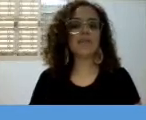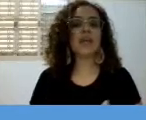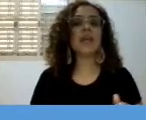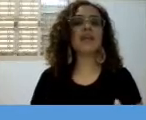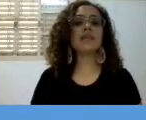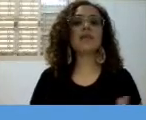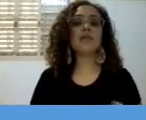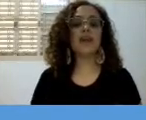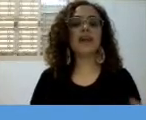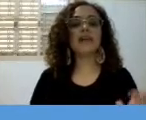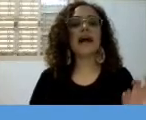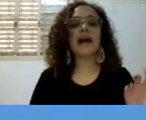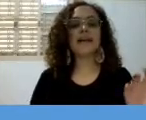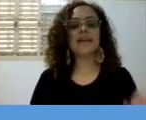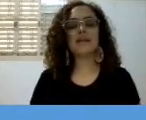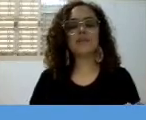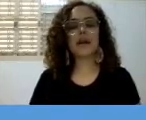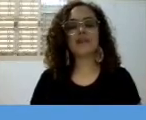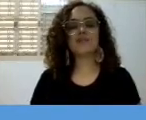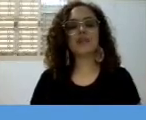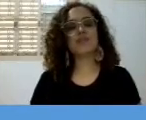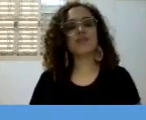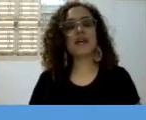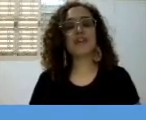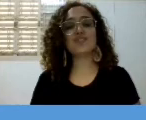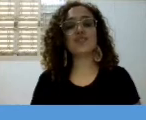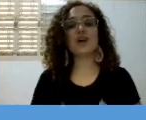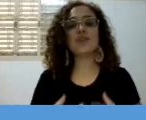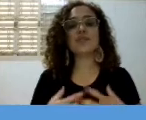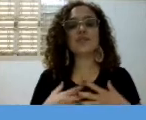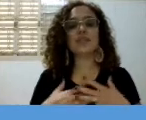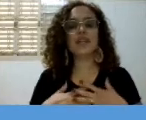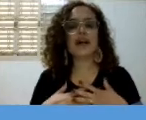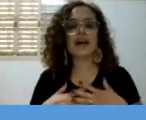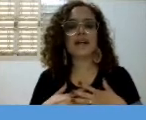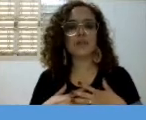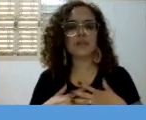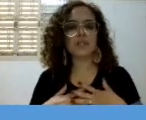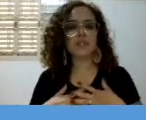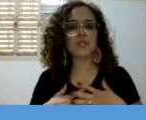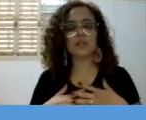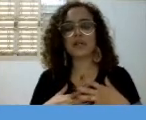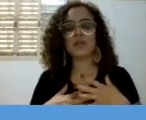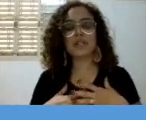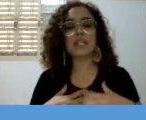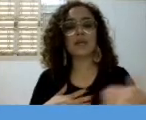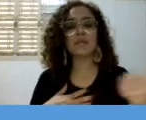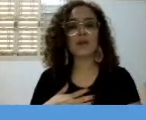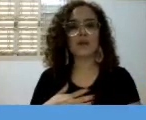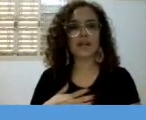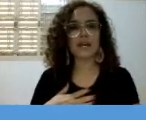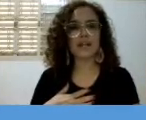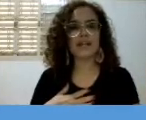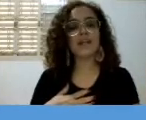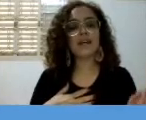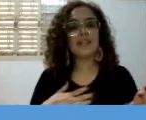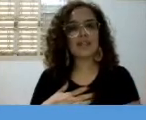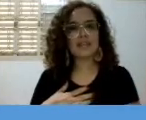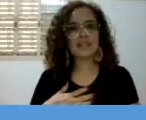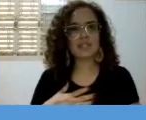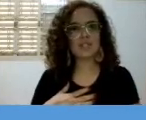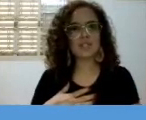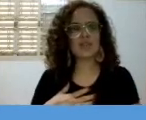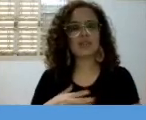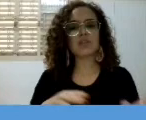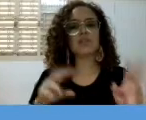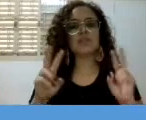tá? E também, aqui embaixo na atividade, nós vamos criar uma quadrinha para colocar aí